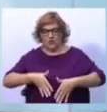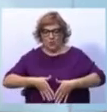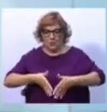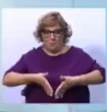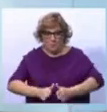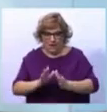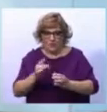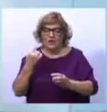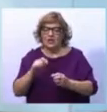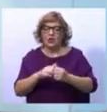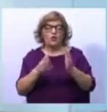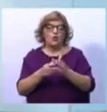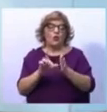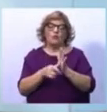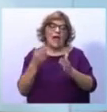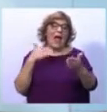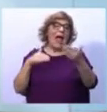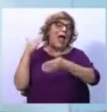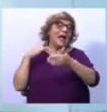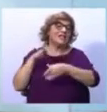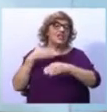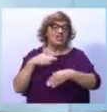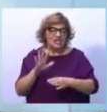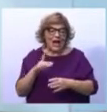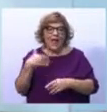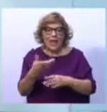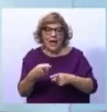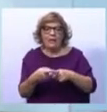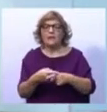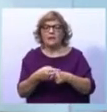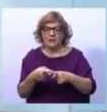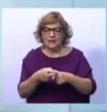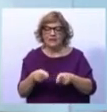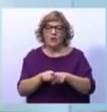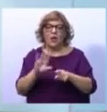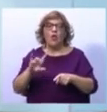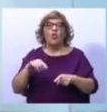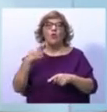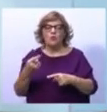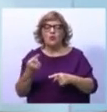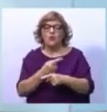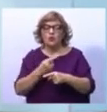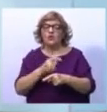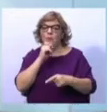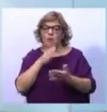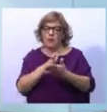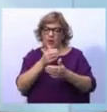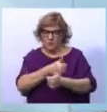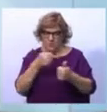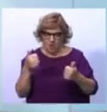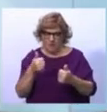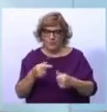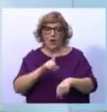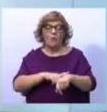parto. Portanto, há todo um processo anterior que já as vai motivar para que depois as coisas possam correr melhor.